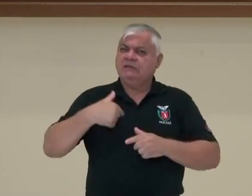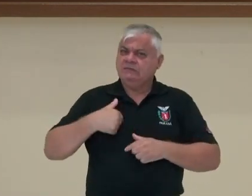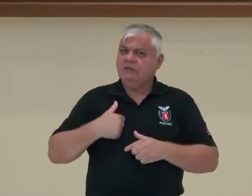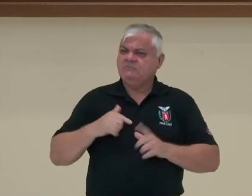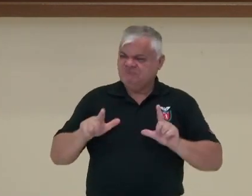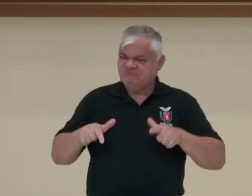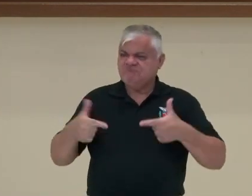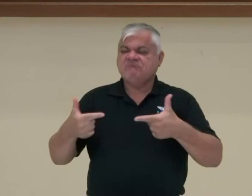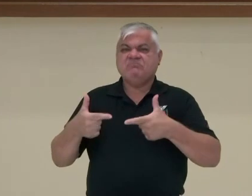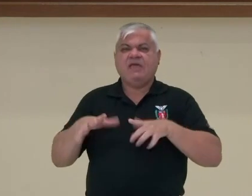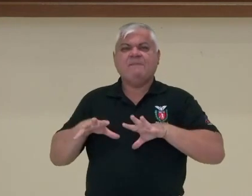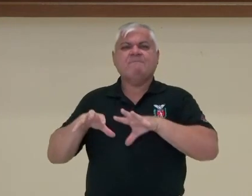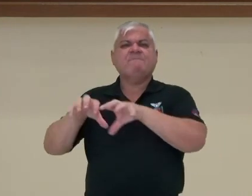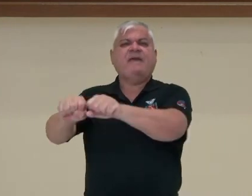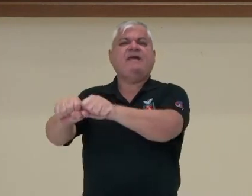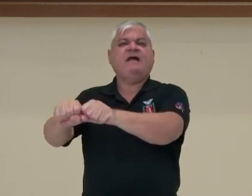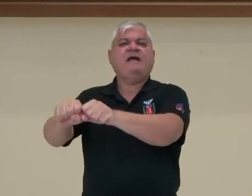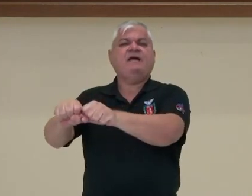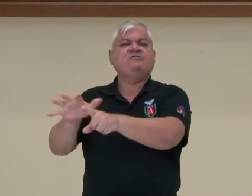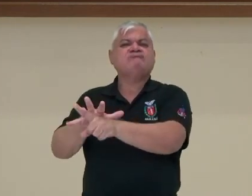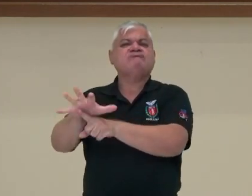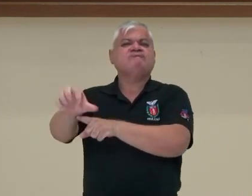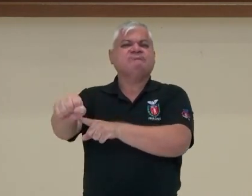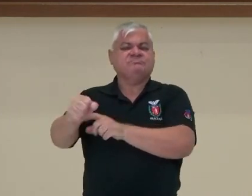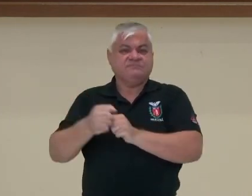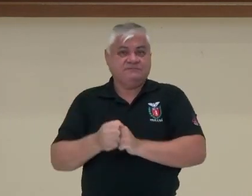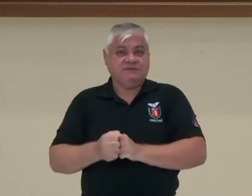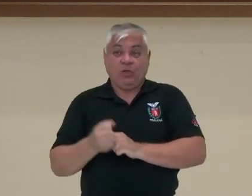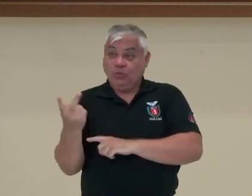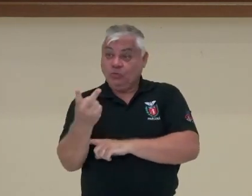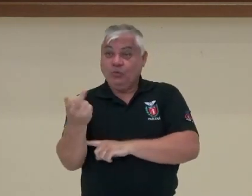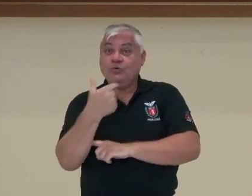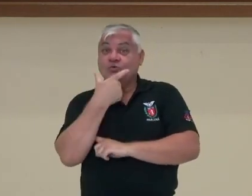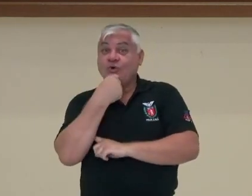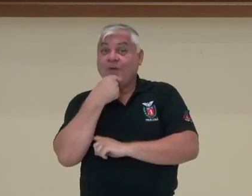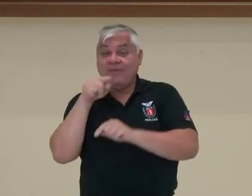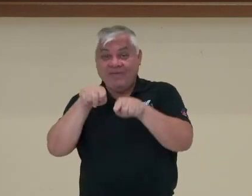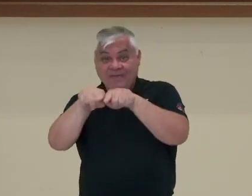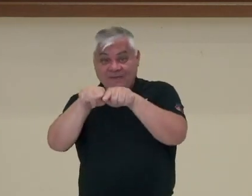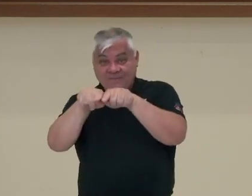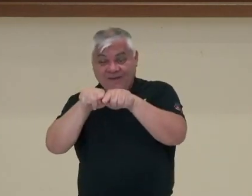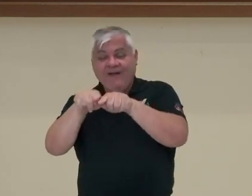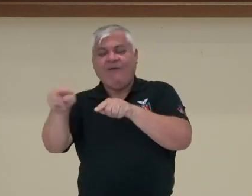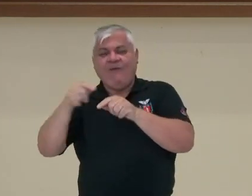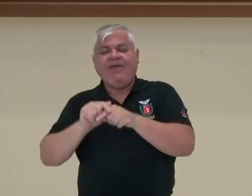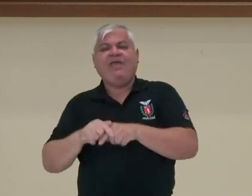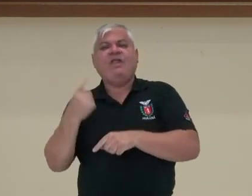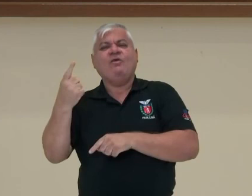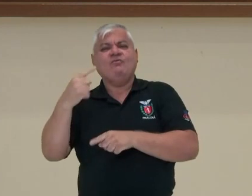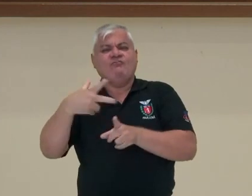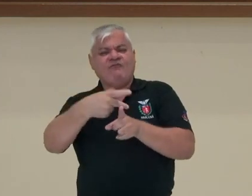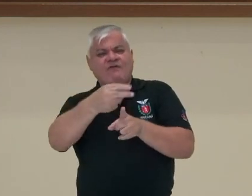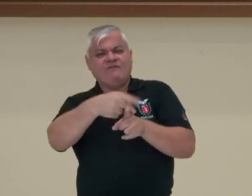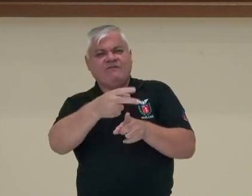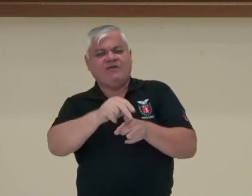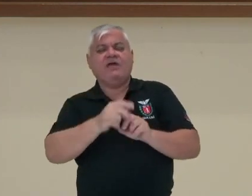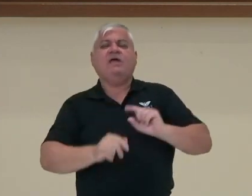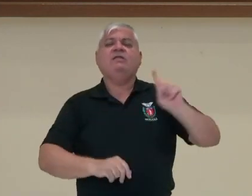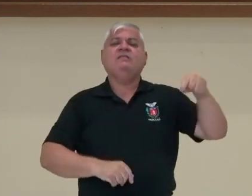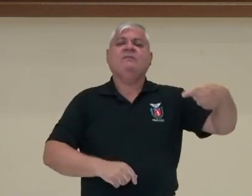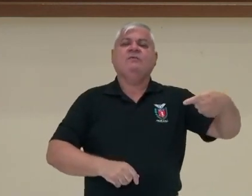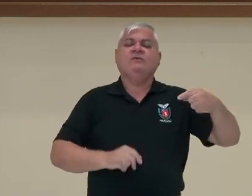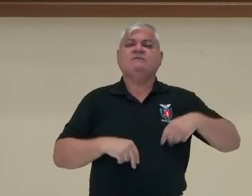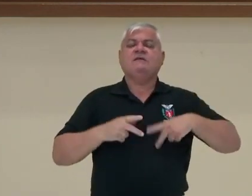pelo trono inca entre o Atahualpa e o Huáscar. O Atahualpa tinha vencido a guerra civil e logo seria então o